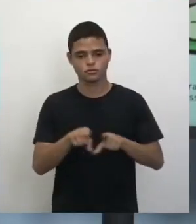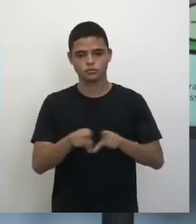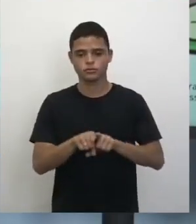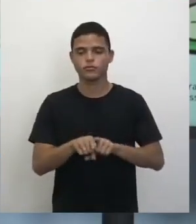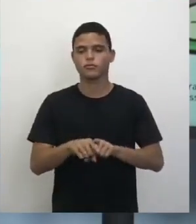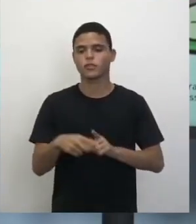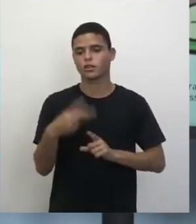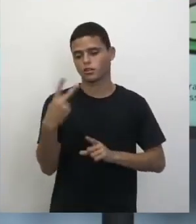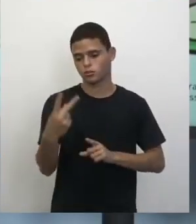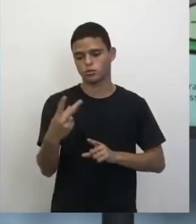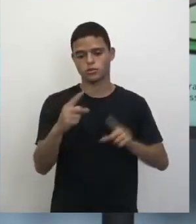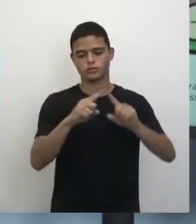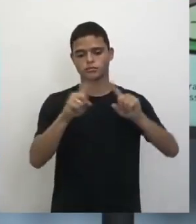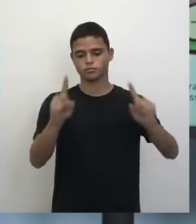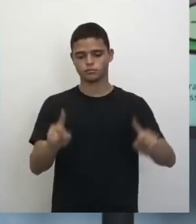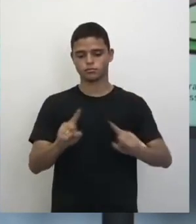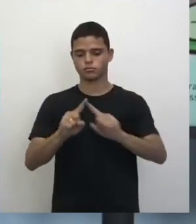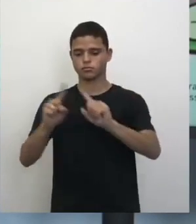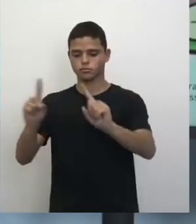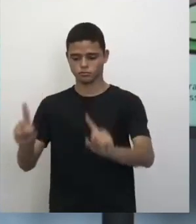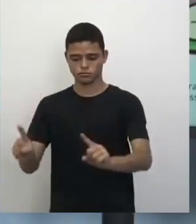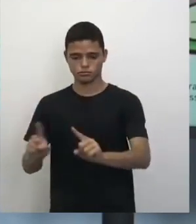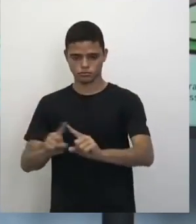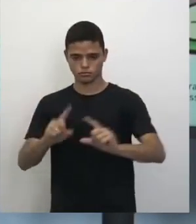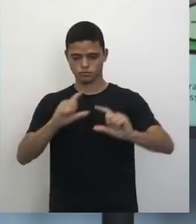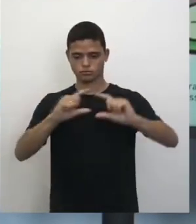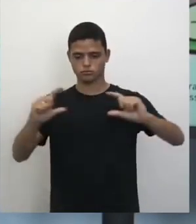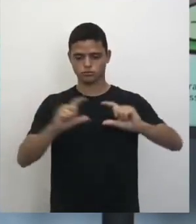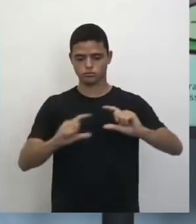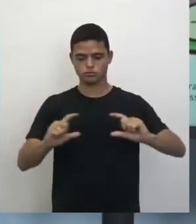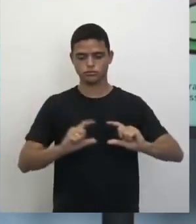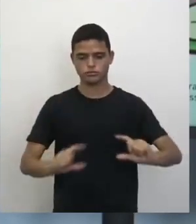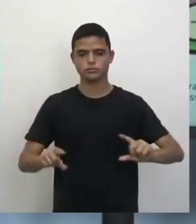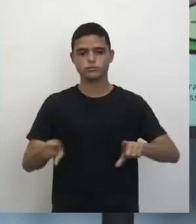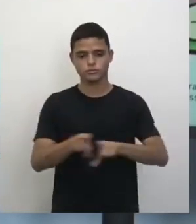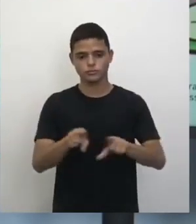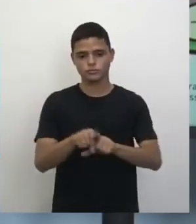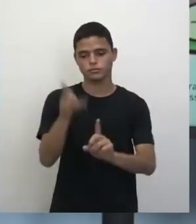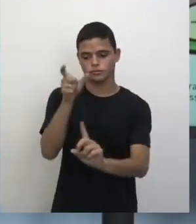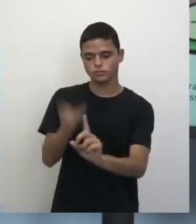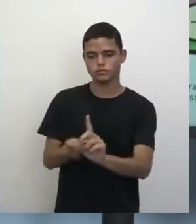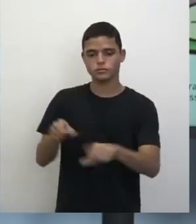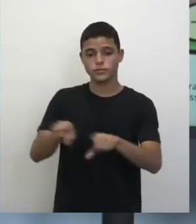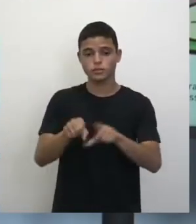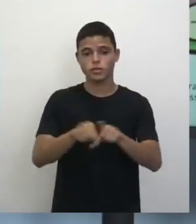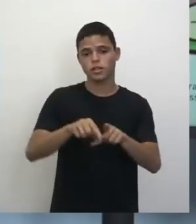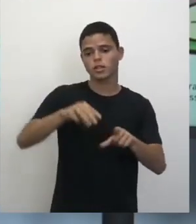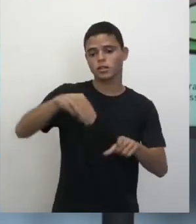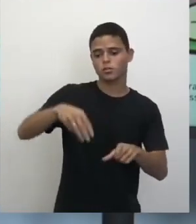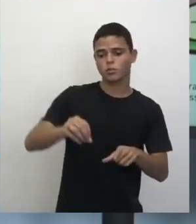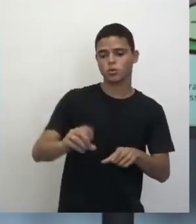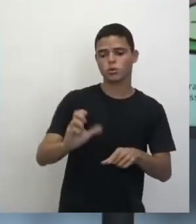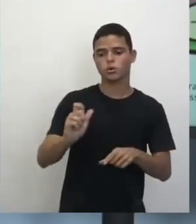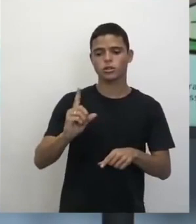conforme mencionei, que nós vimos a parte de personificação aí das personagens e também a parte modalizadora, que, que no caso aí